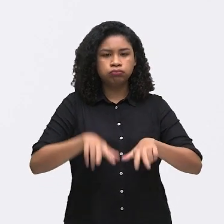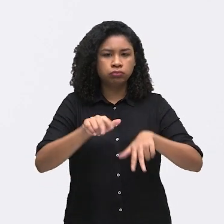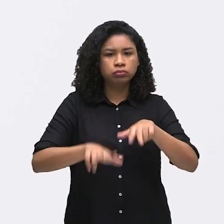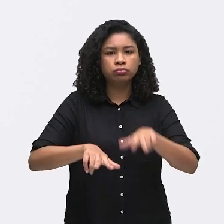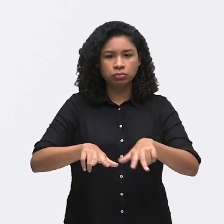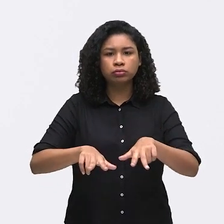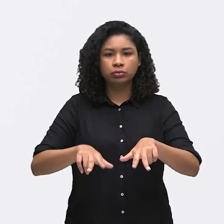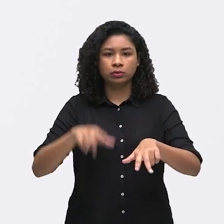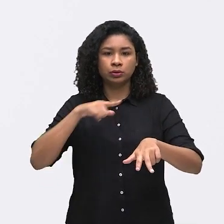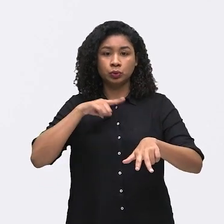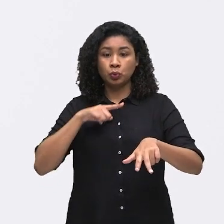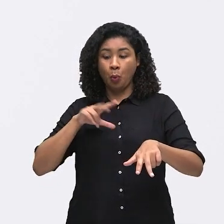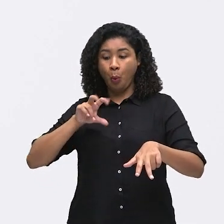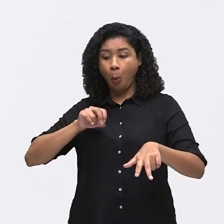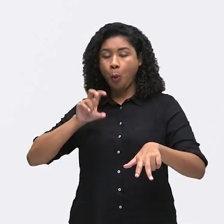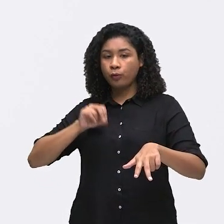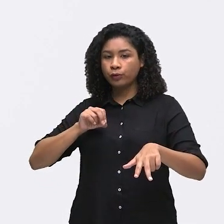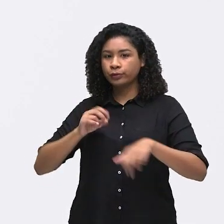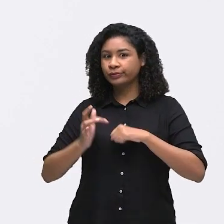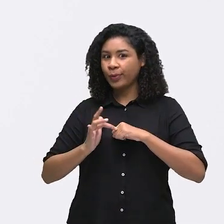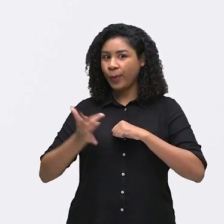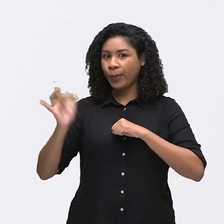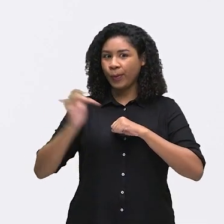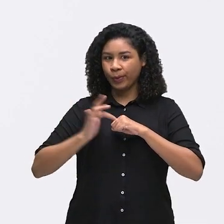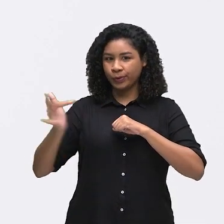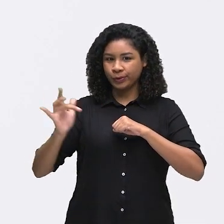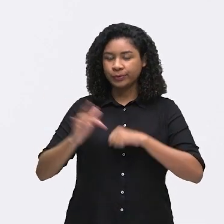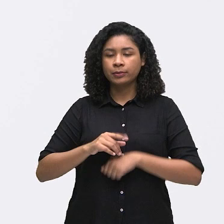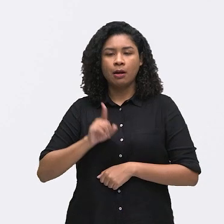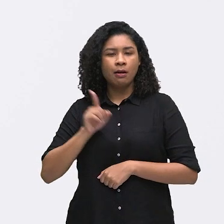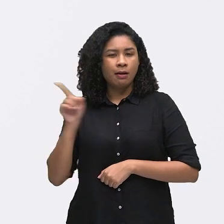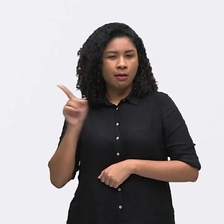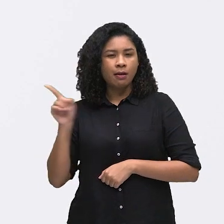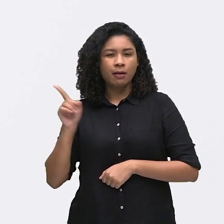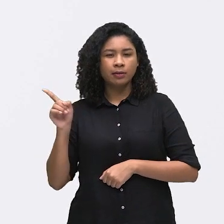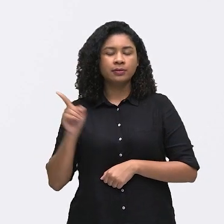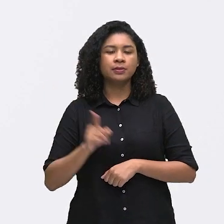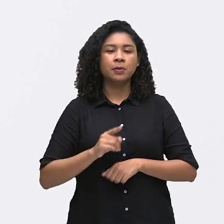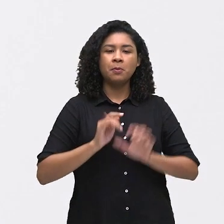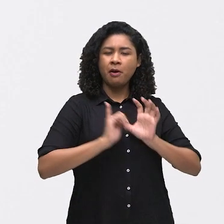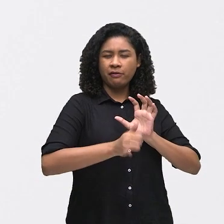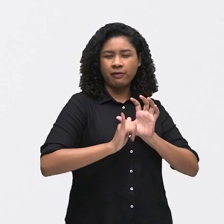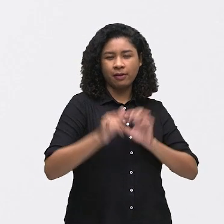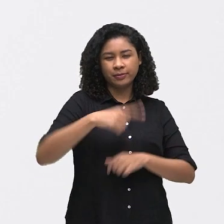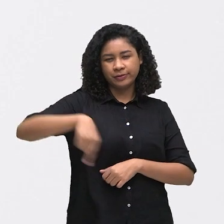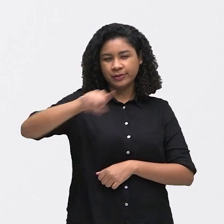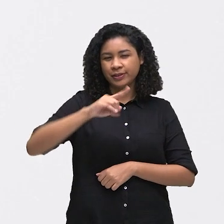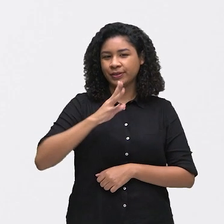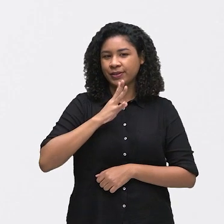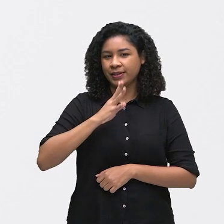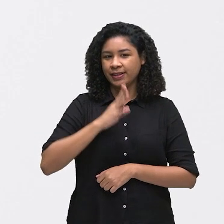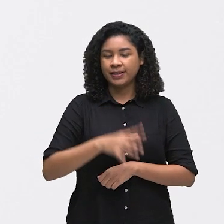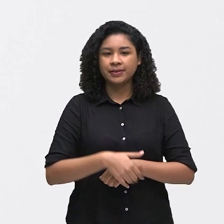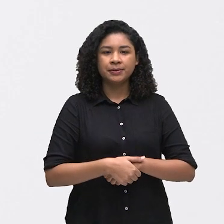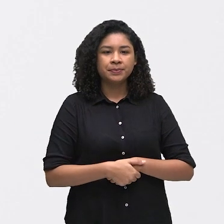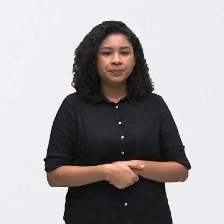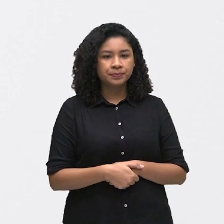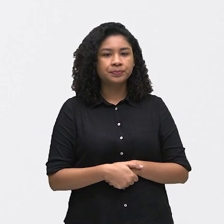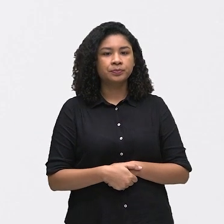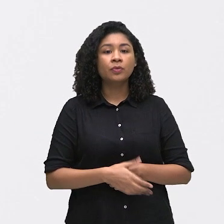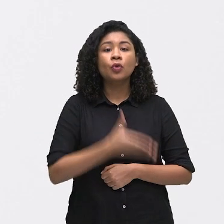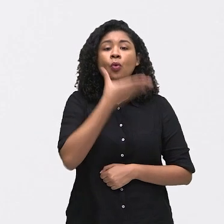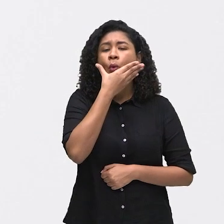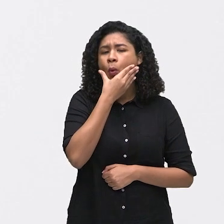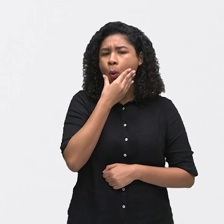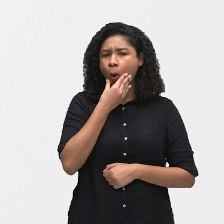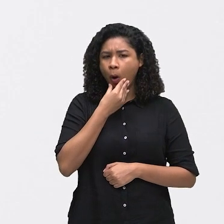certo? Um gênero textual que você já conhece. Então vamos ler comigo. Um homem possuía, olha aqui o verbo,